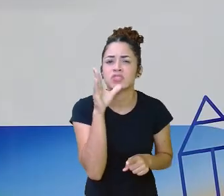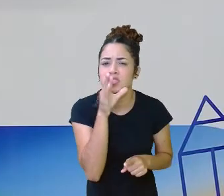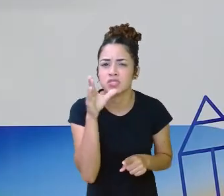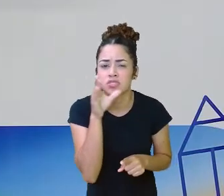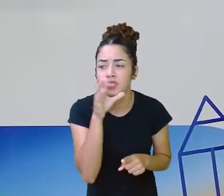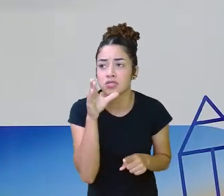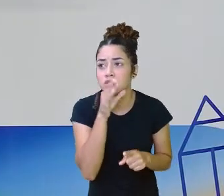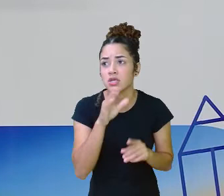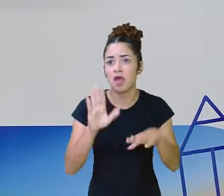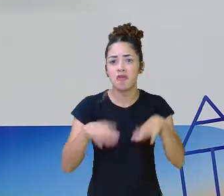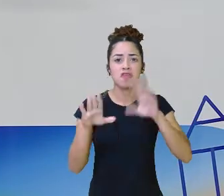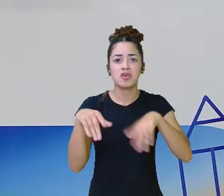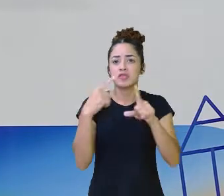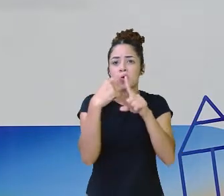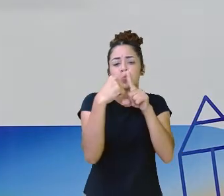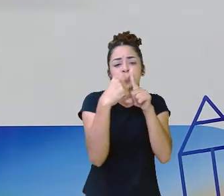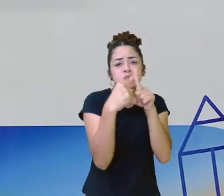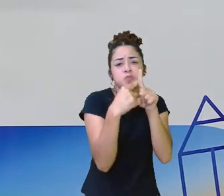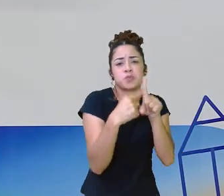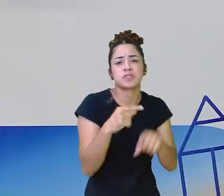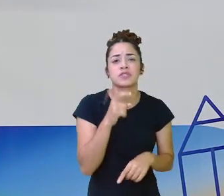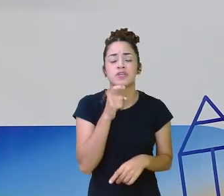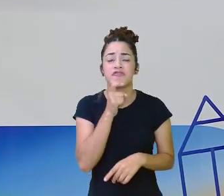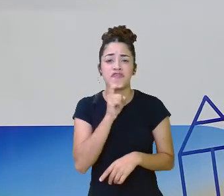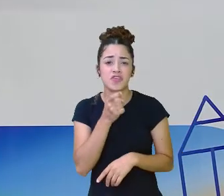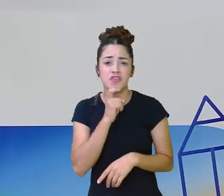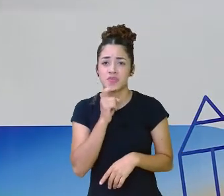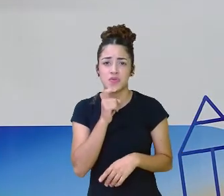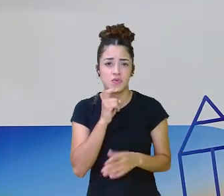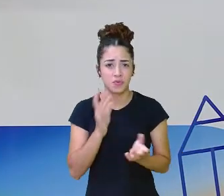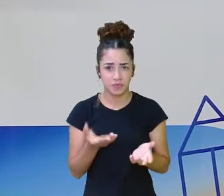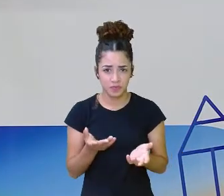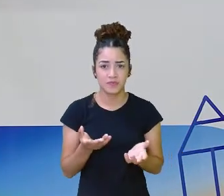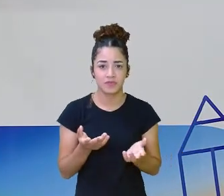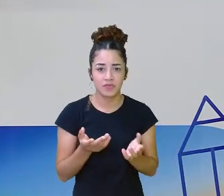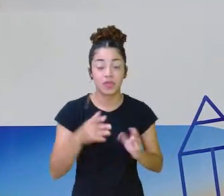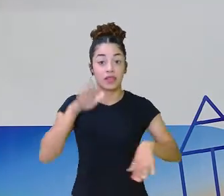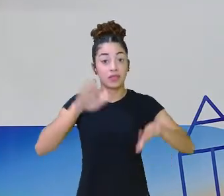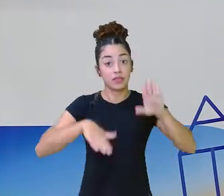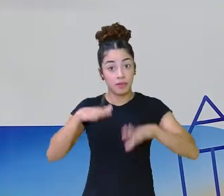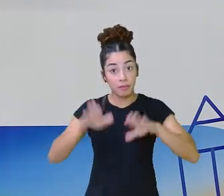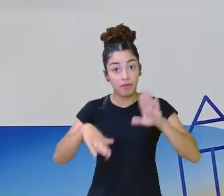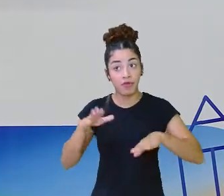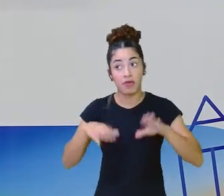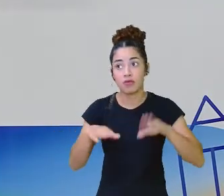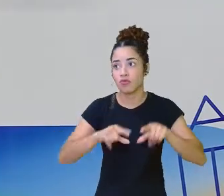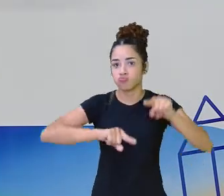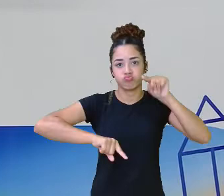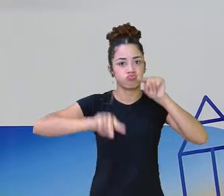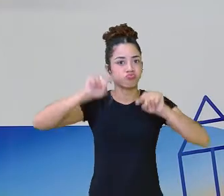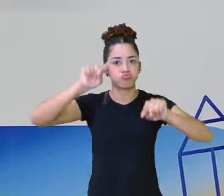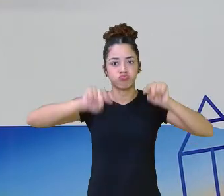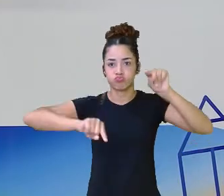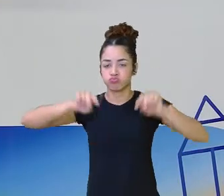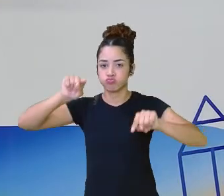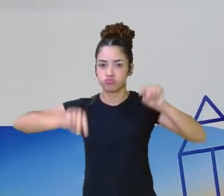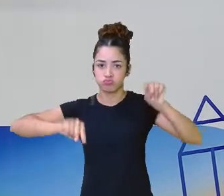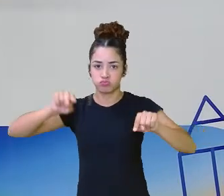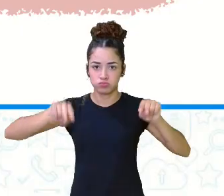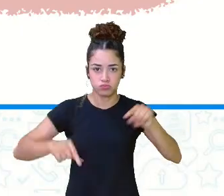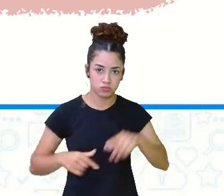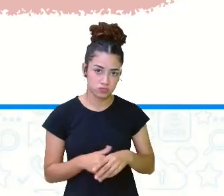e tem dia que está mais frio, que está abaixo de 25 graus. Essa temperatura, gente, vai variando.